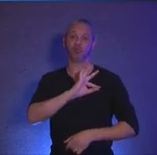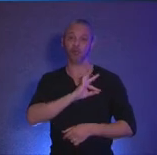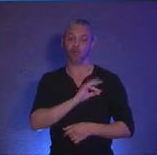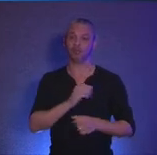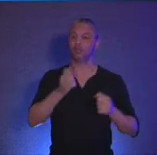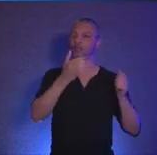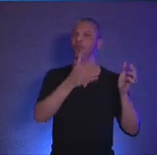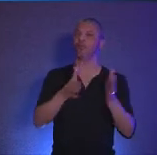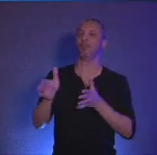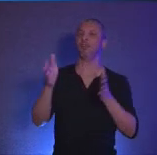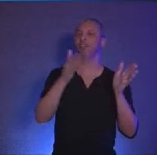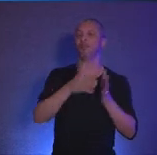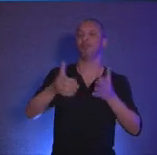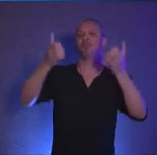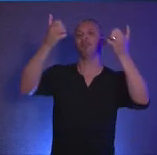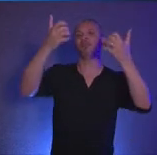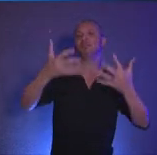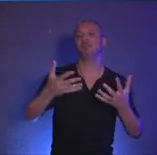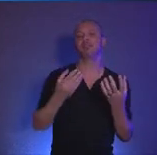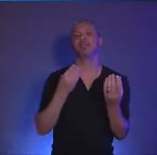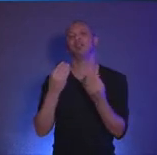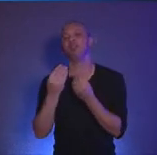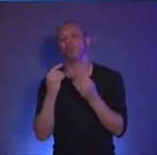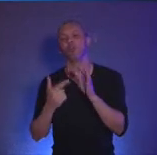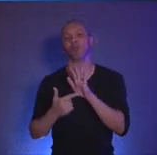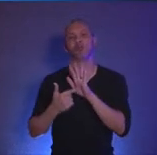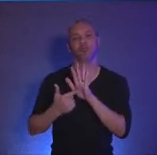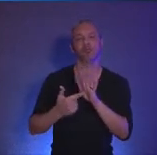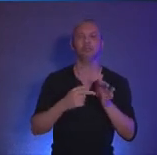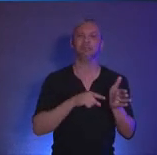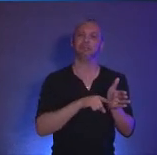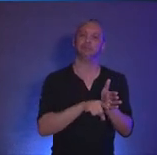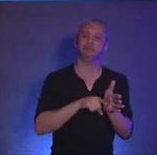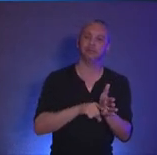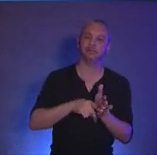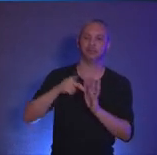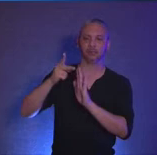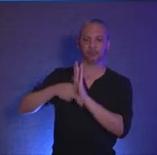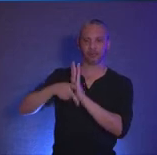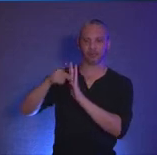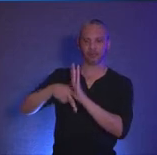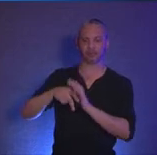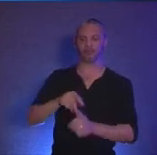gente vai exibir um vídeo que conta um pouquinho do que a gente quis com essa pesquisa e com esse projeto.